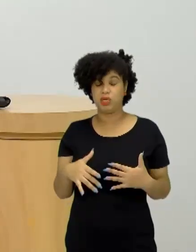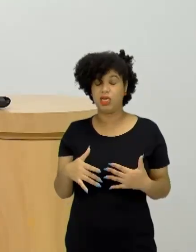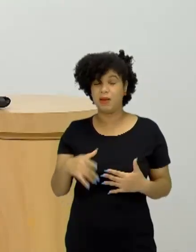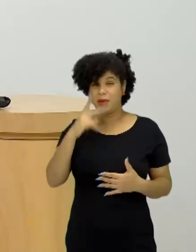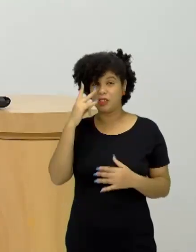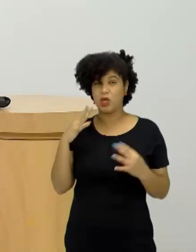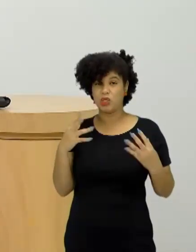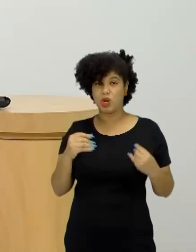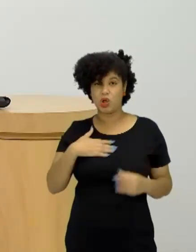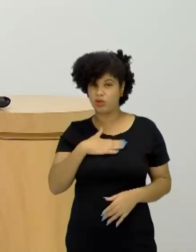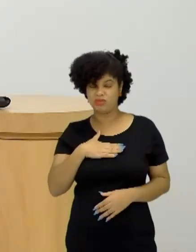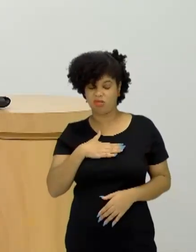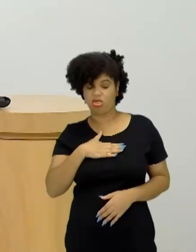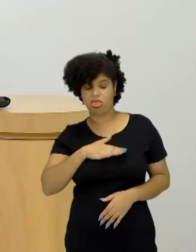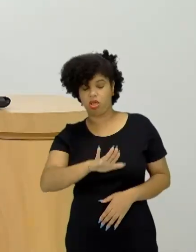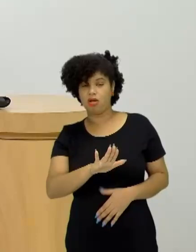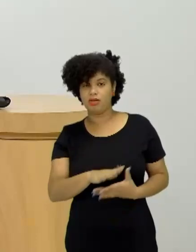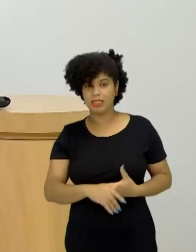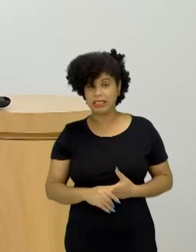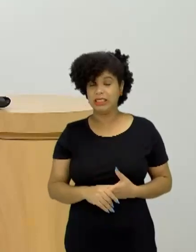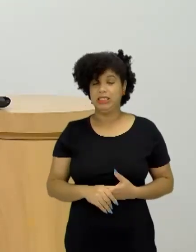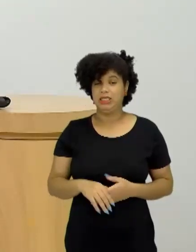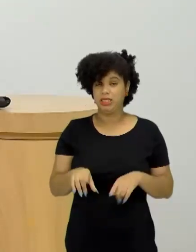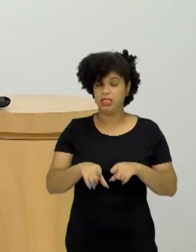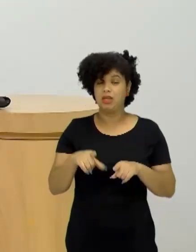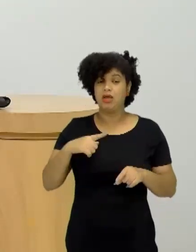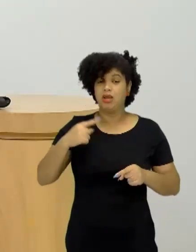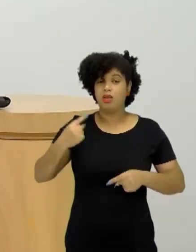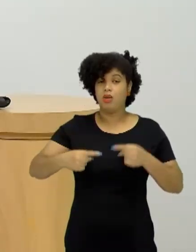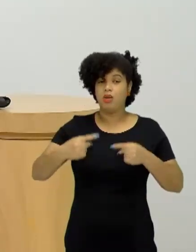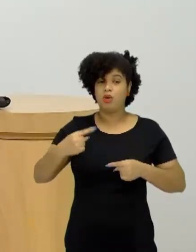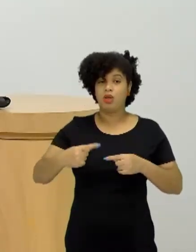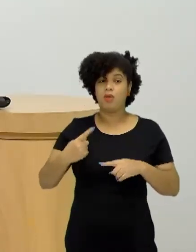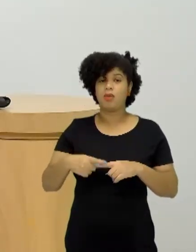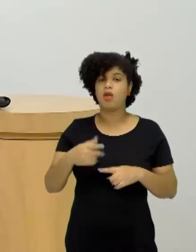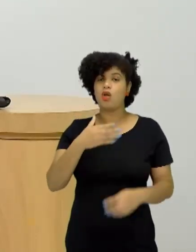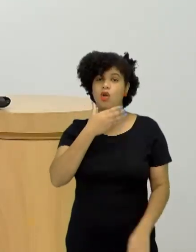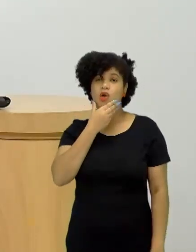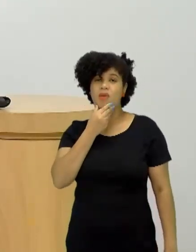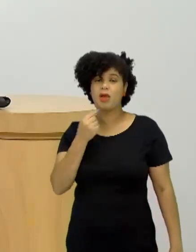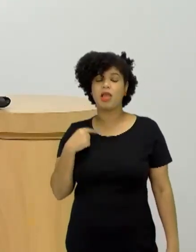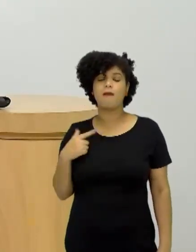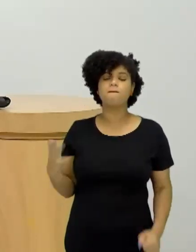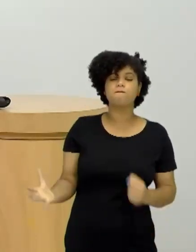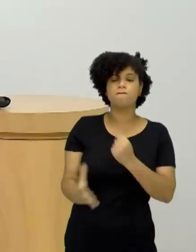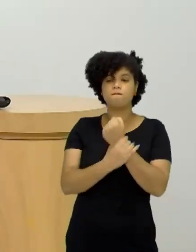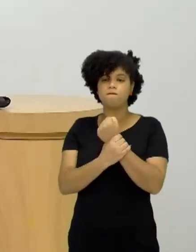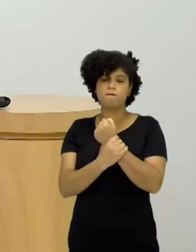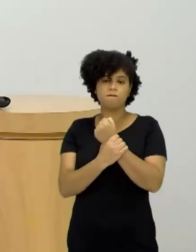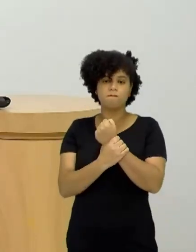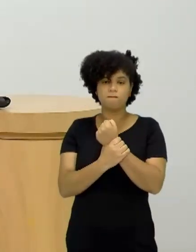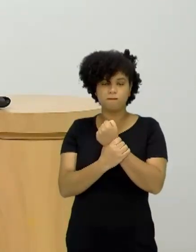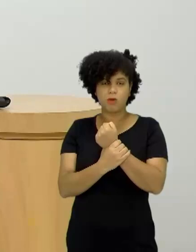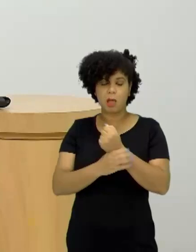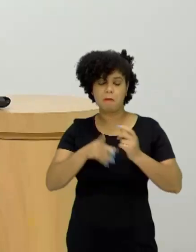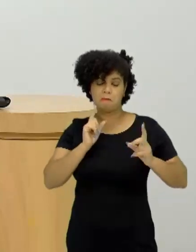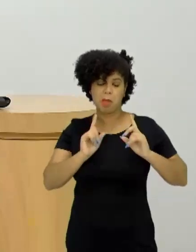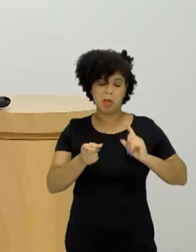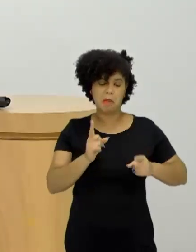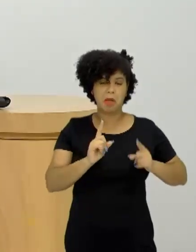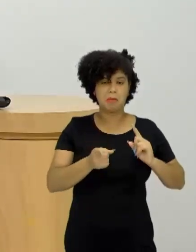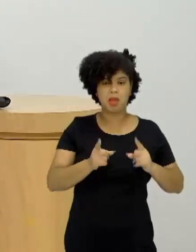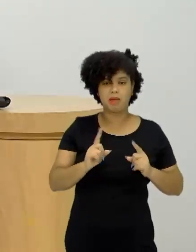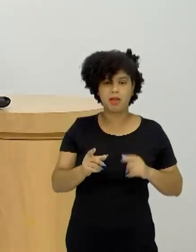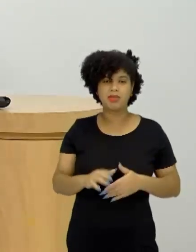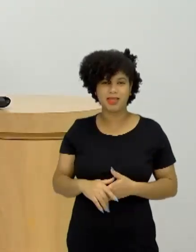com essa crise veio uma crise política porque ele queria governar de uma forma absolutista com o poder moderador, algo que a